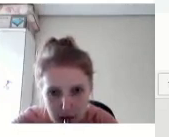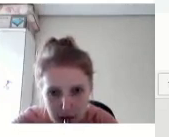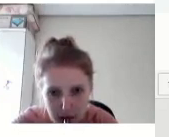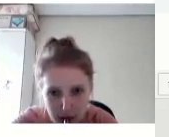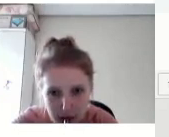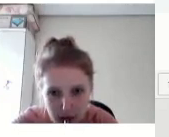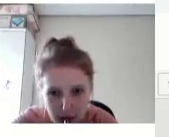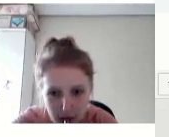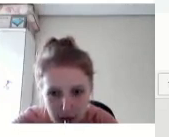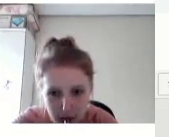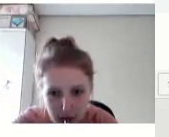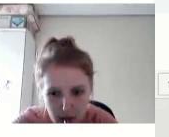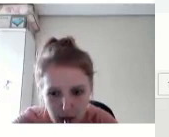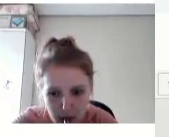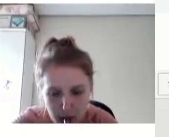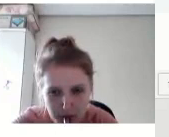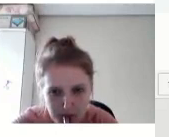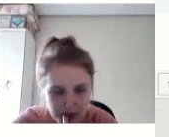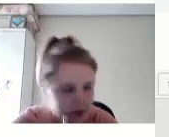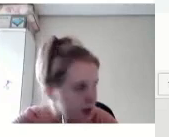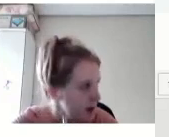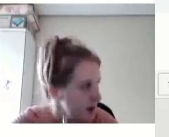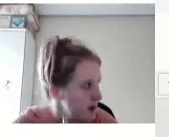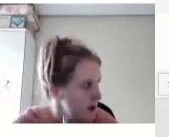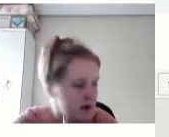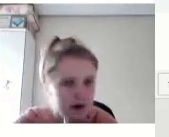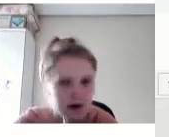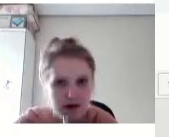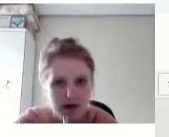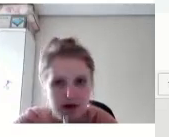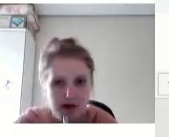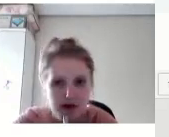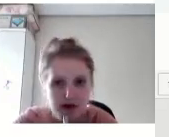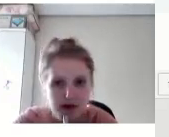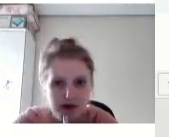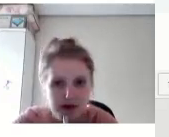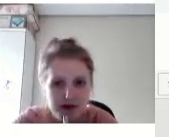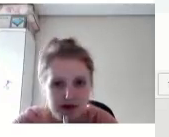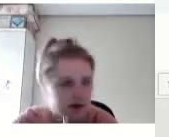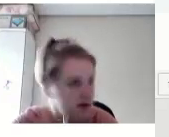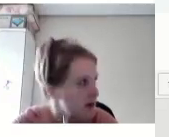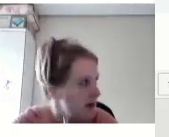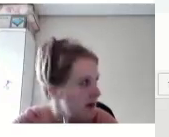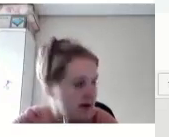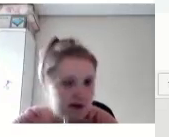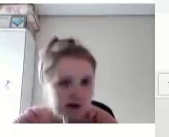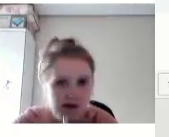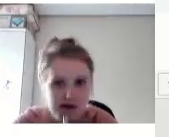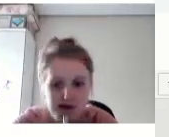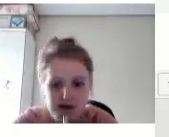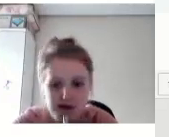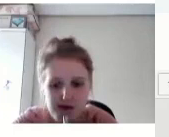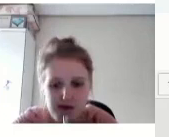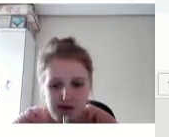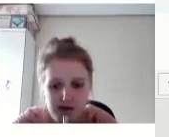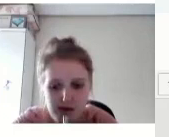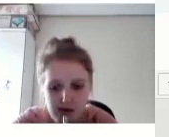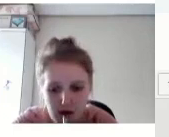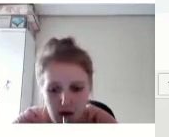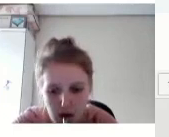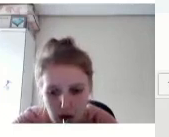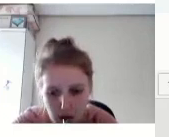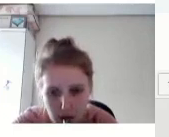do H relativo ao π e ao φ. Tá? Então eu posso reescrever ainda a minha definição aqui